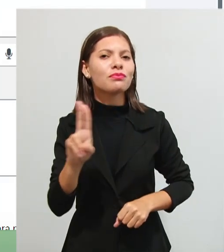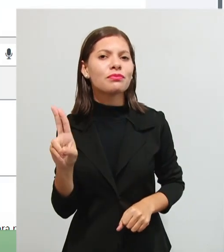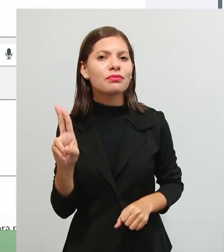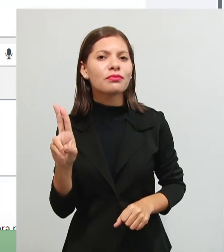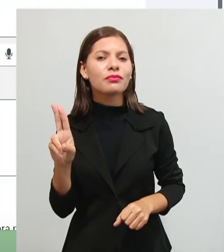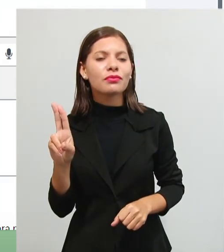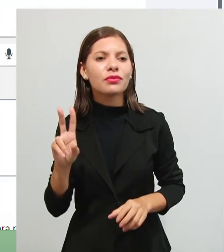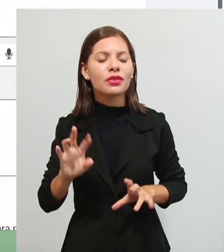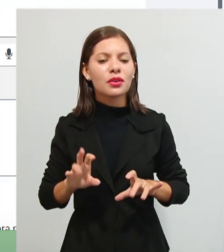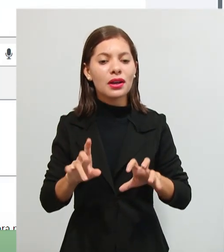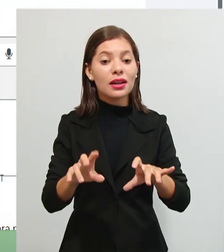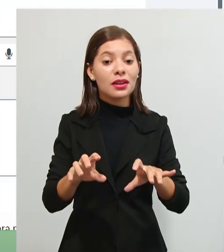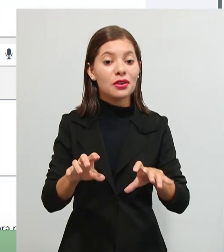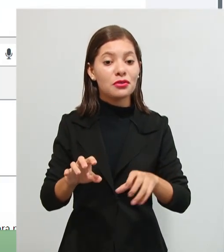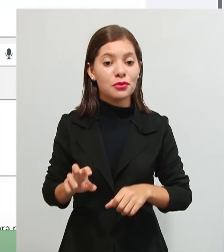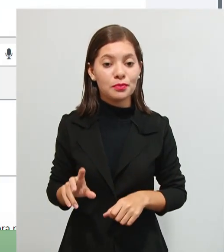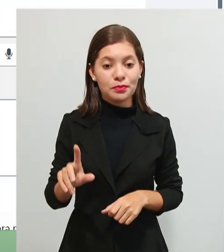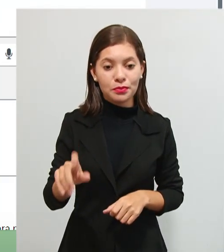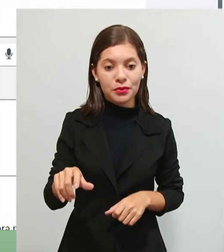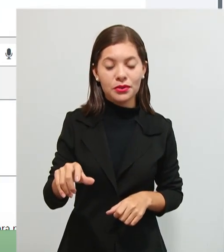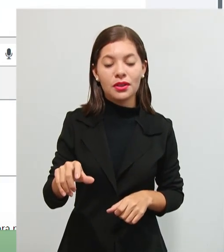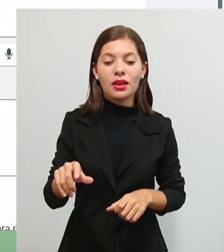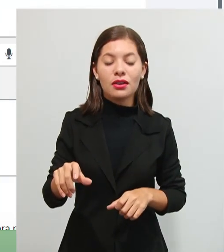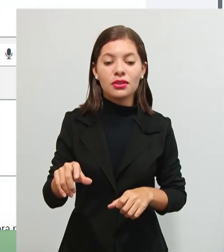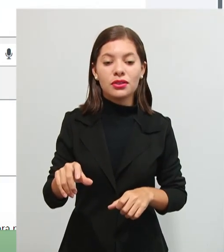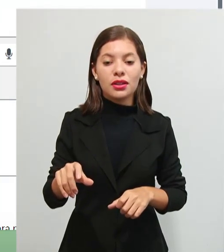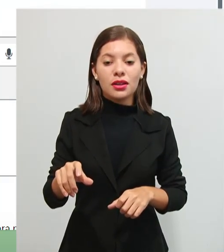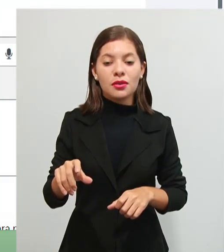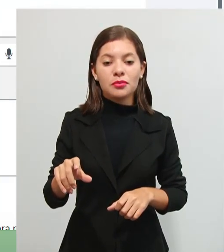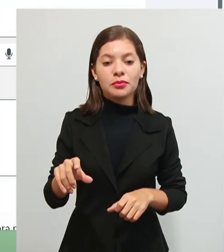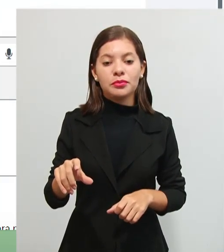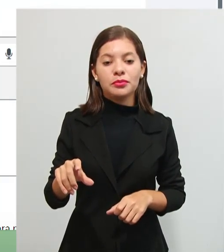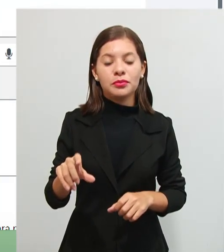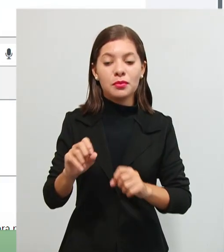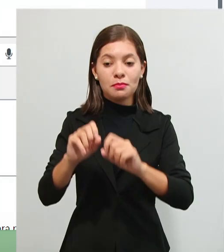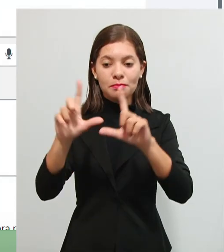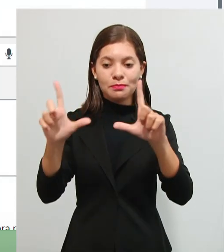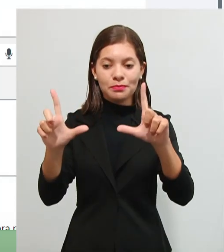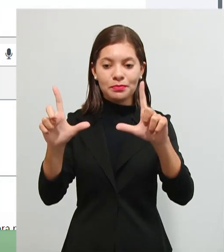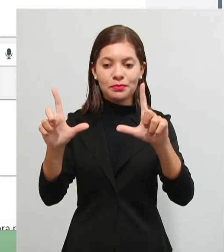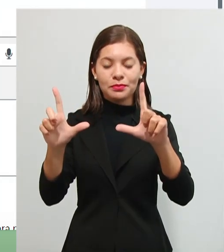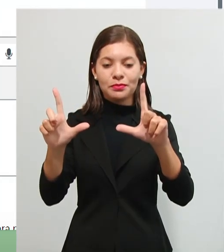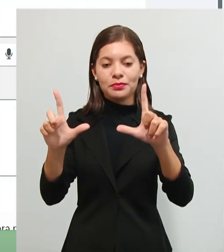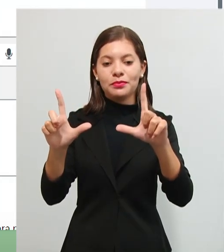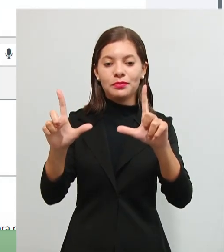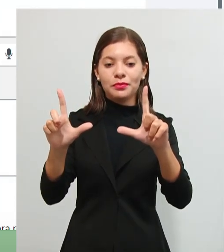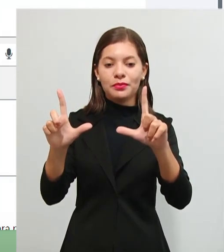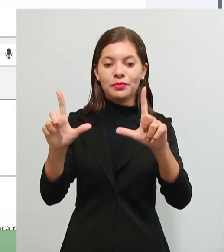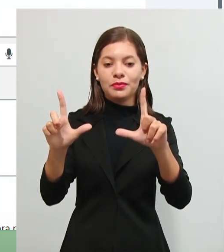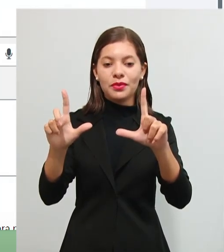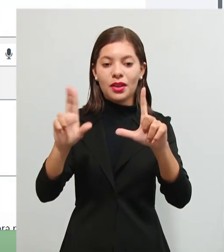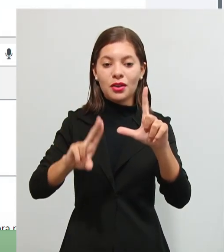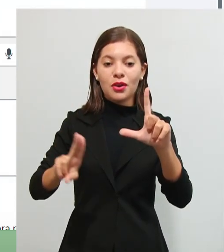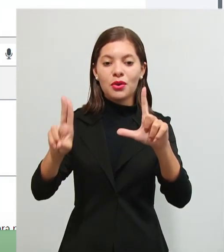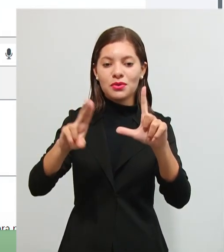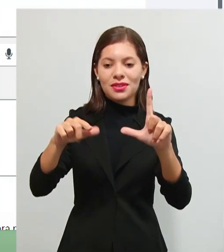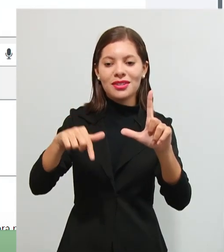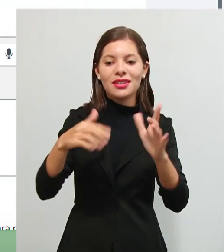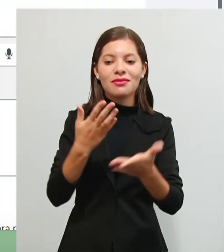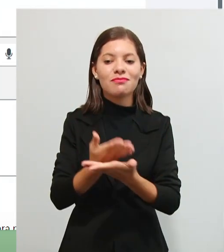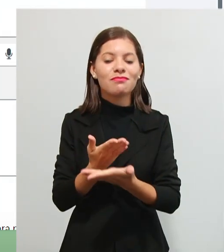Eu vou digitar o nome do arquivo para slide. que é o slide que eu utilizei na